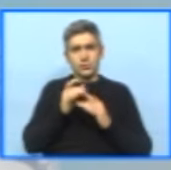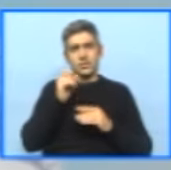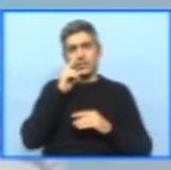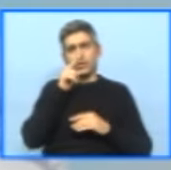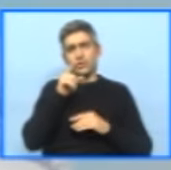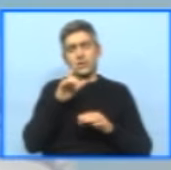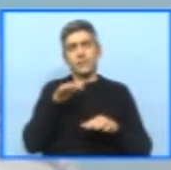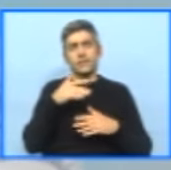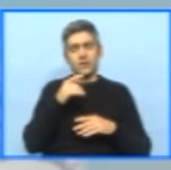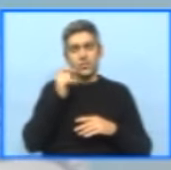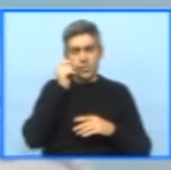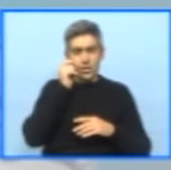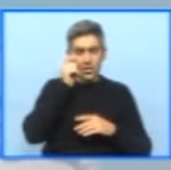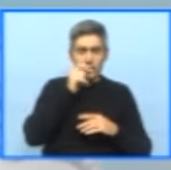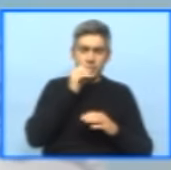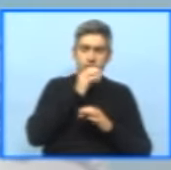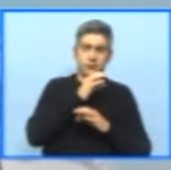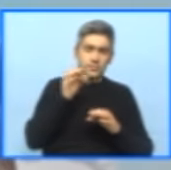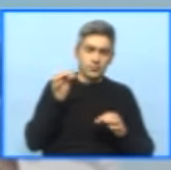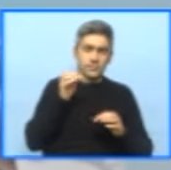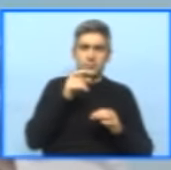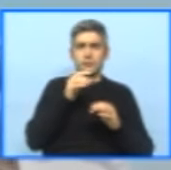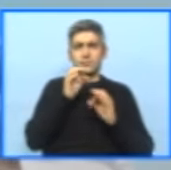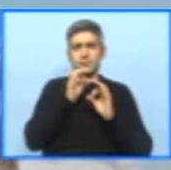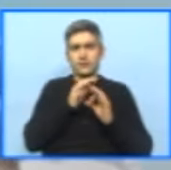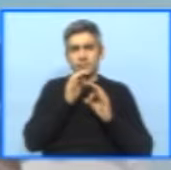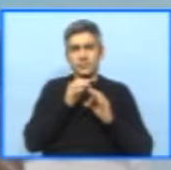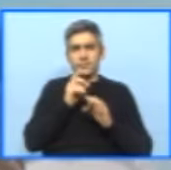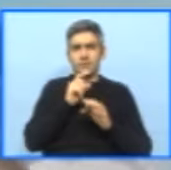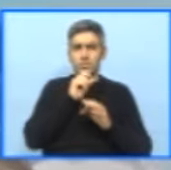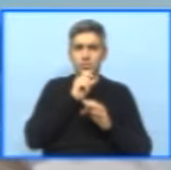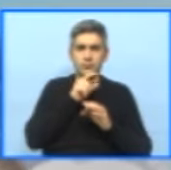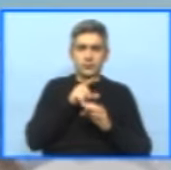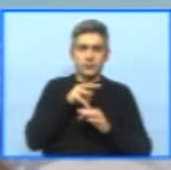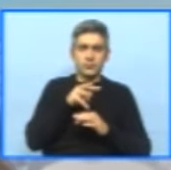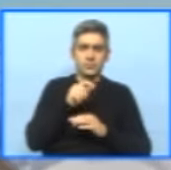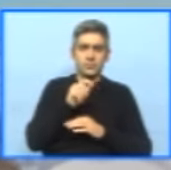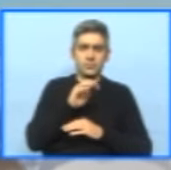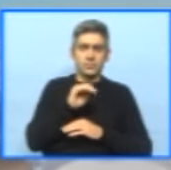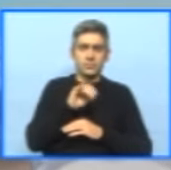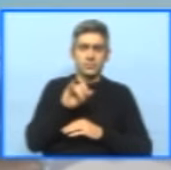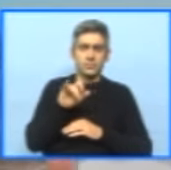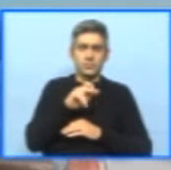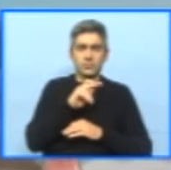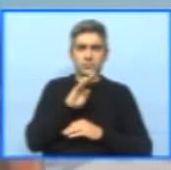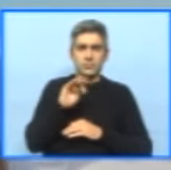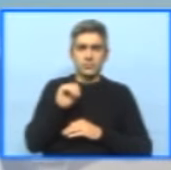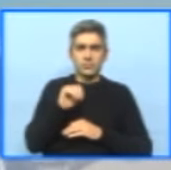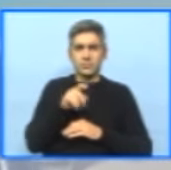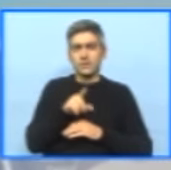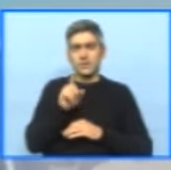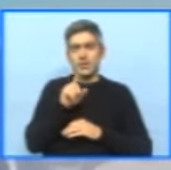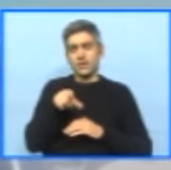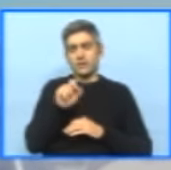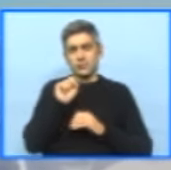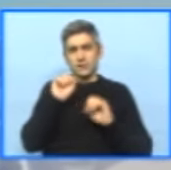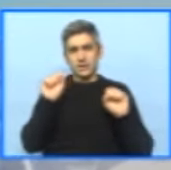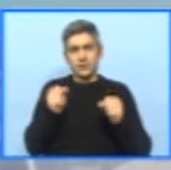homem extraordinário, és um profeta, talvez seja o Messias. No final, há a declaração, não, ele é o Salvador do